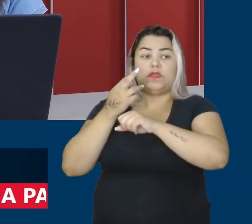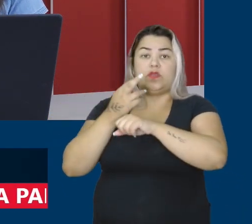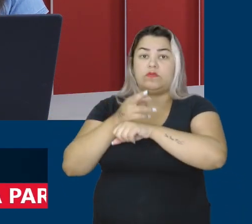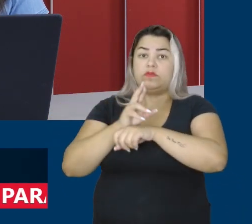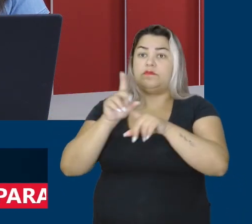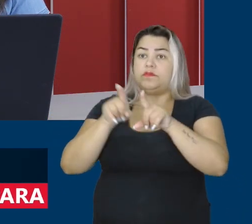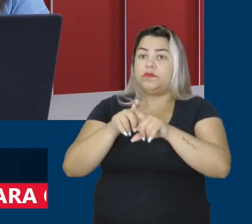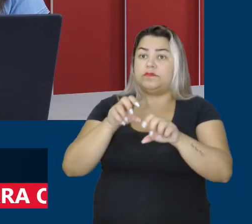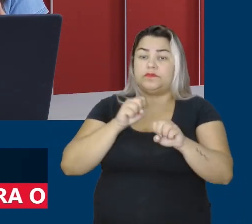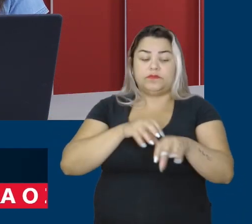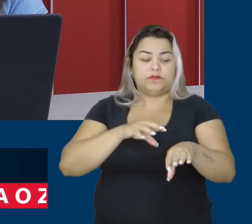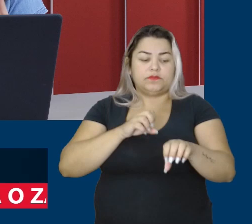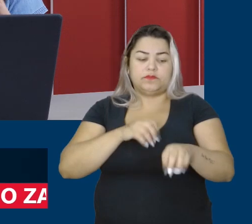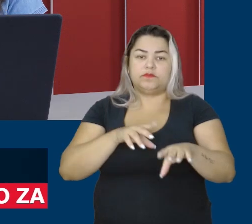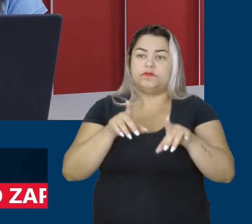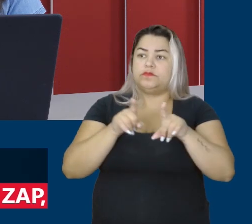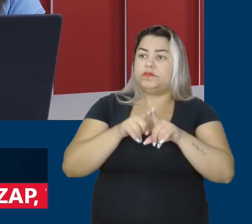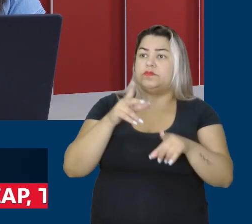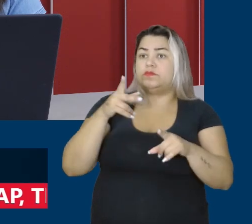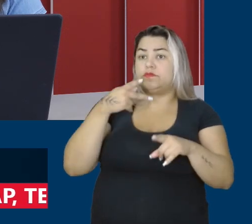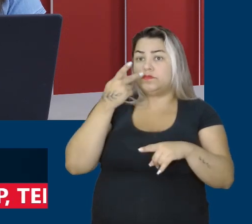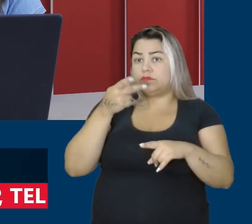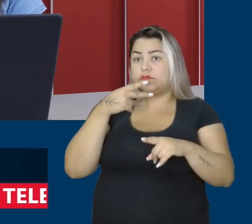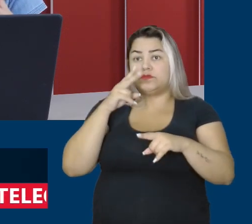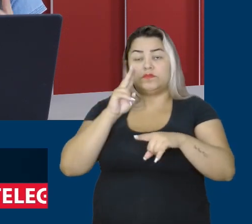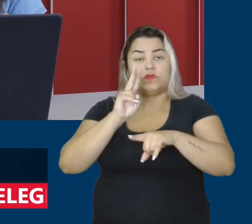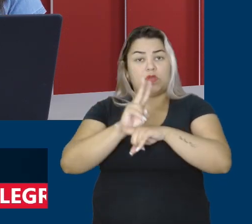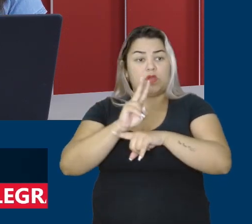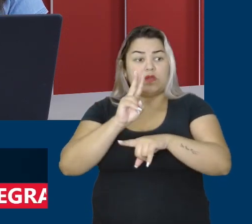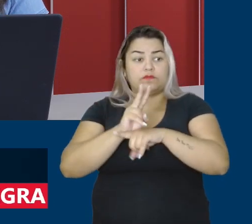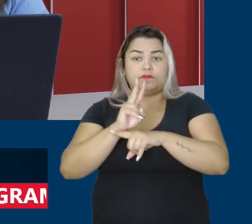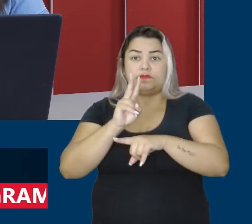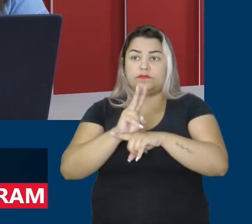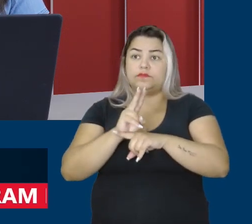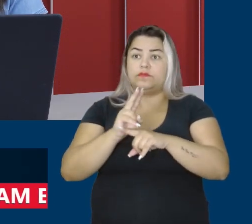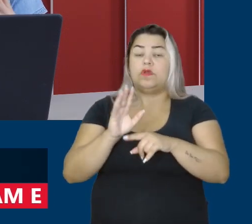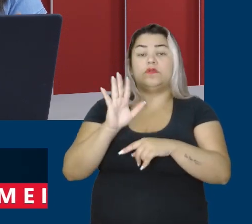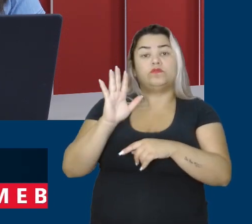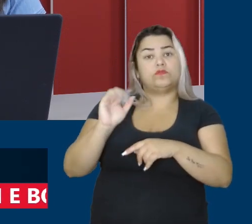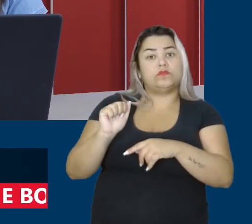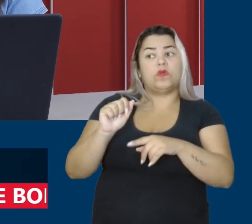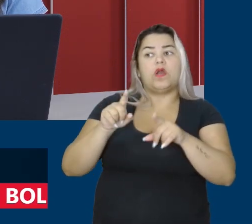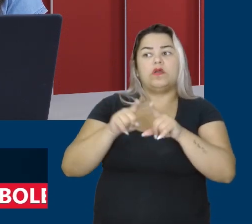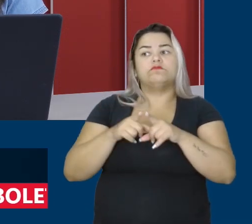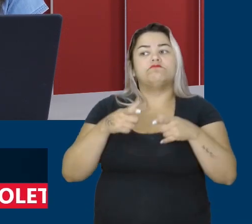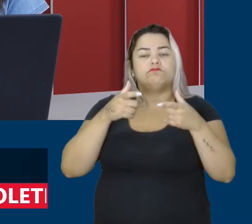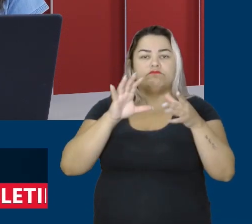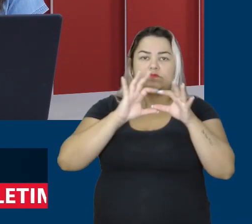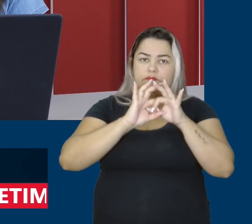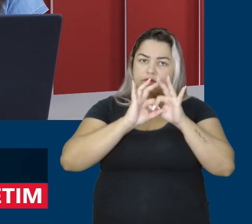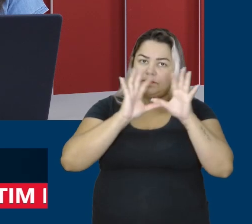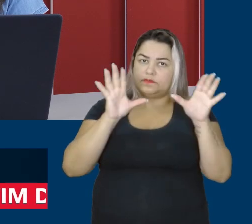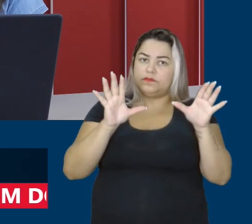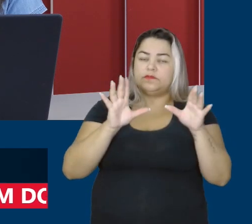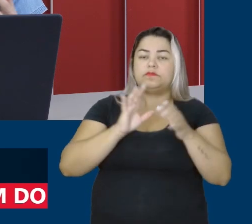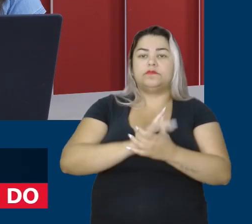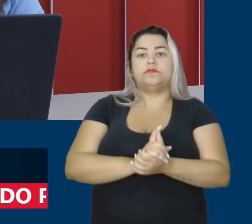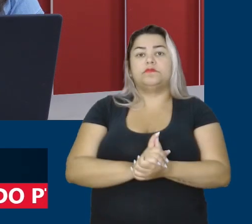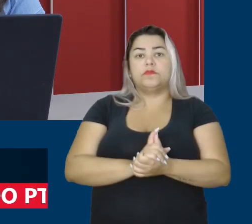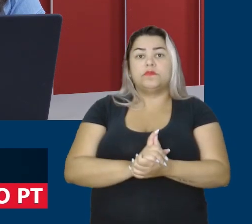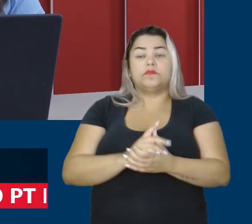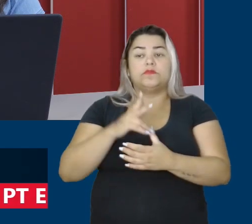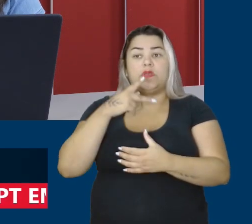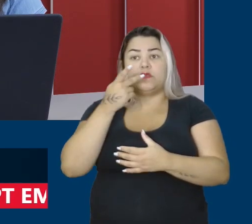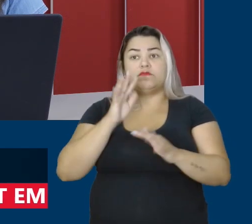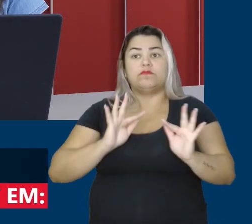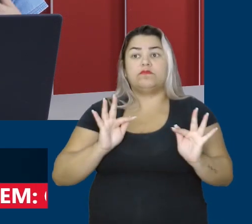pela educação, né, pela sua fala, suas defesas. E eu queria, antes de me despedir, deixar esse espaço aqui à disposição para suas